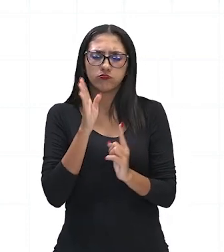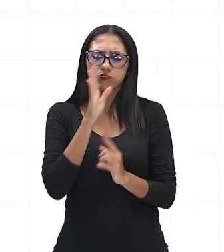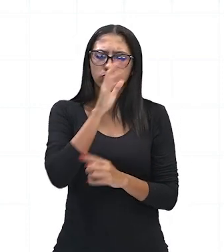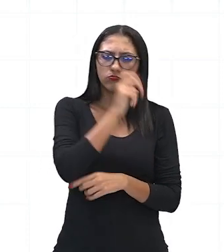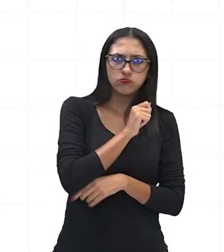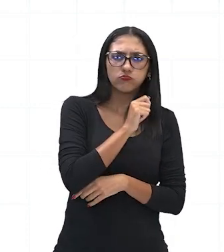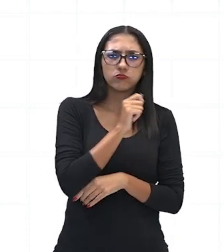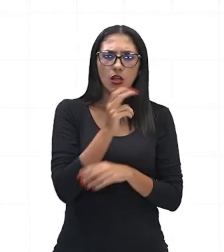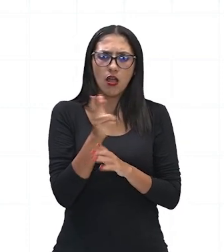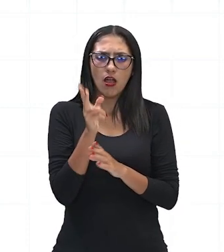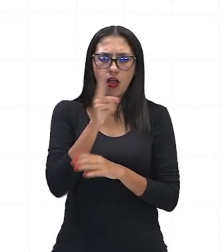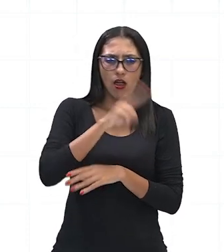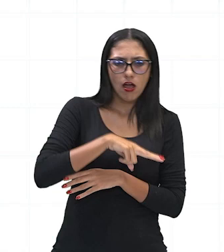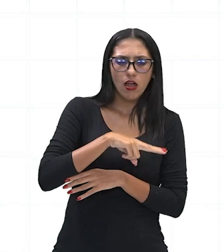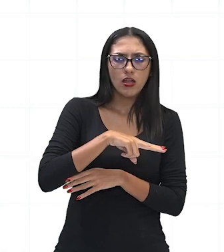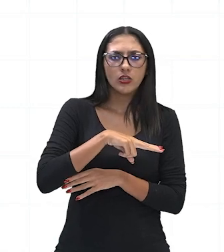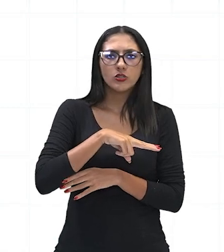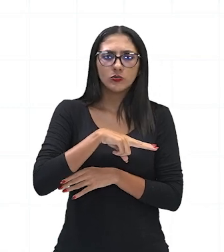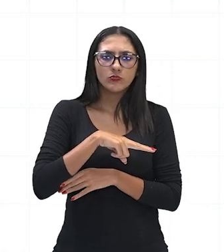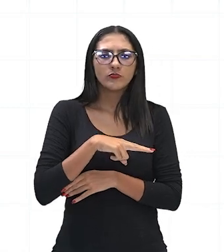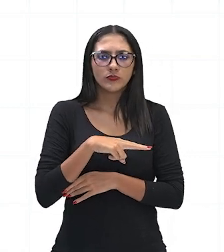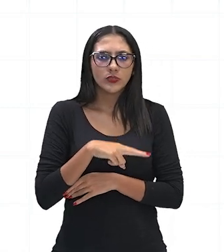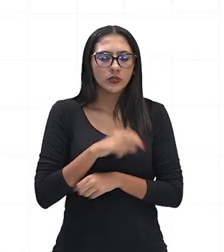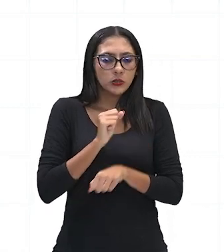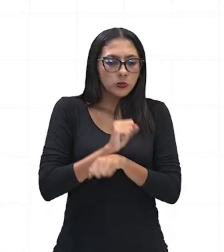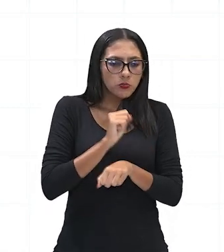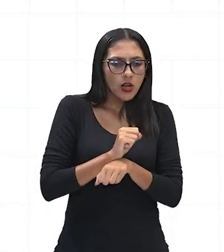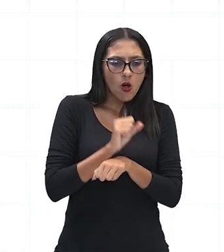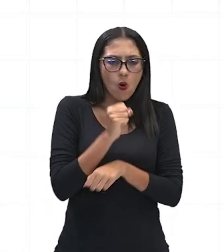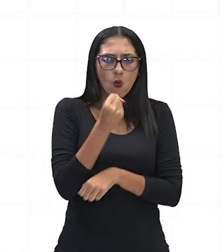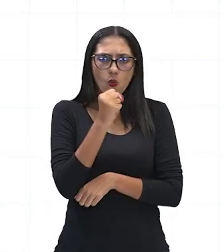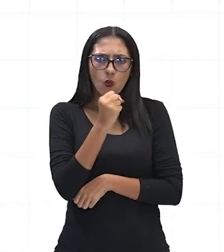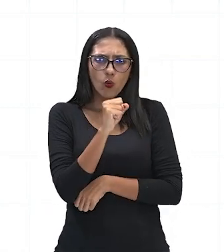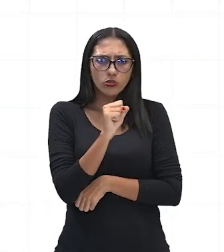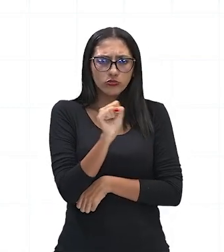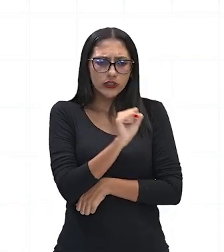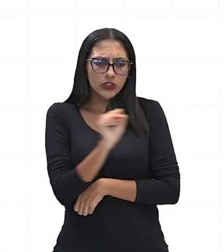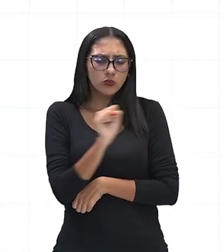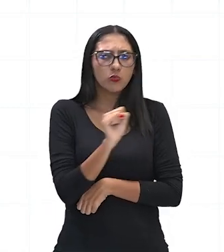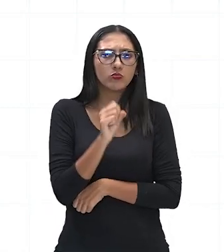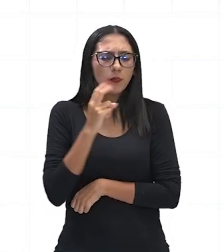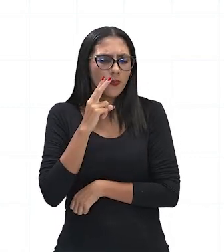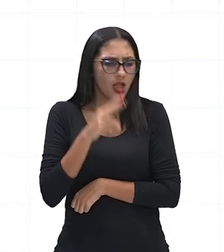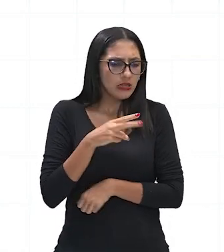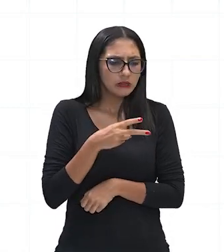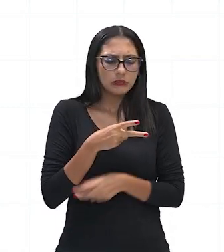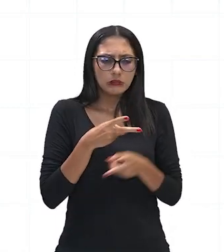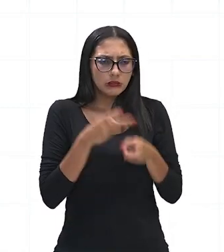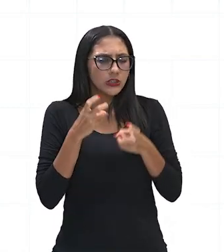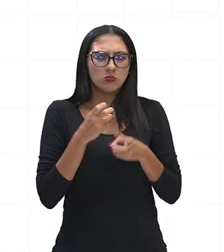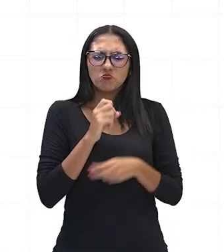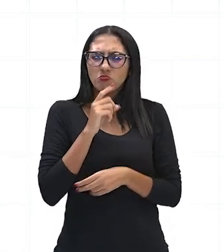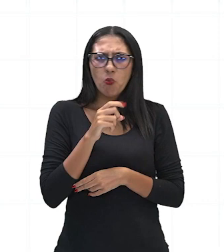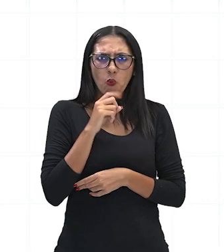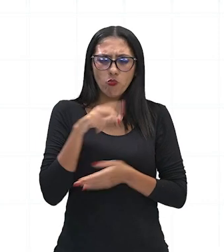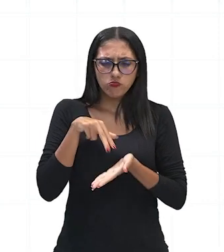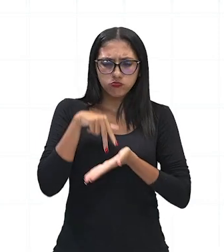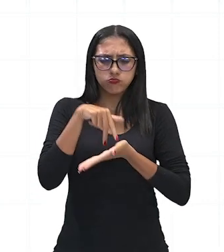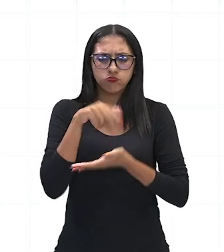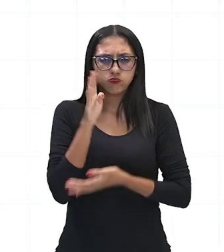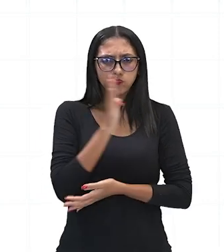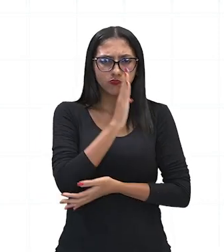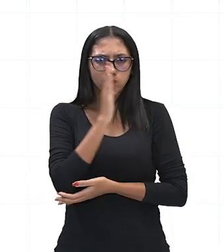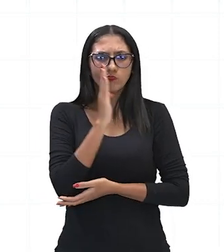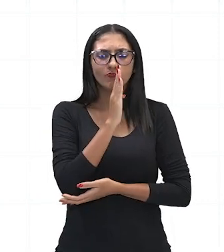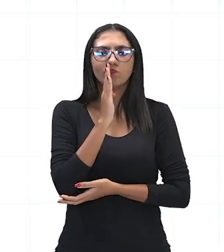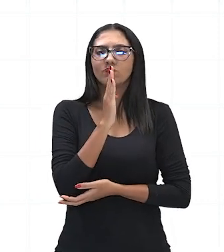árbitro considerar que o lutador ele já não está mais em condições, né, ele pode encerrar a luta. E se a luta terminar em empate, um round extra